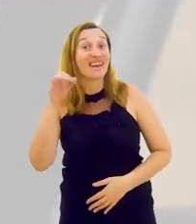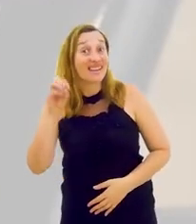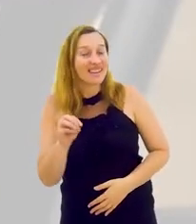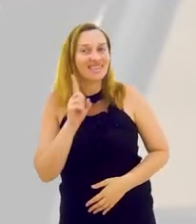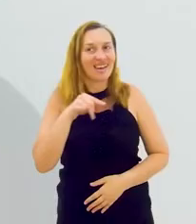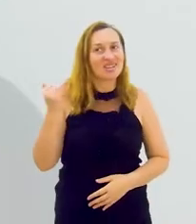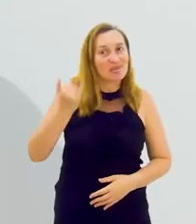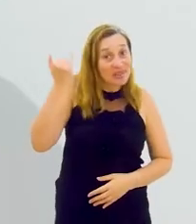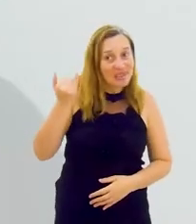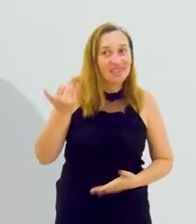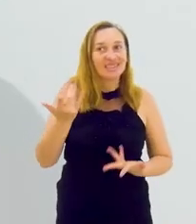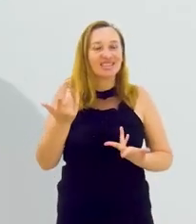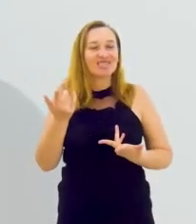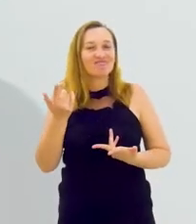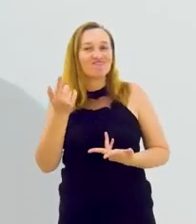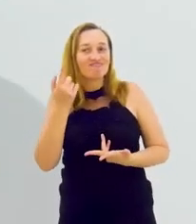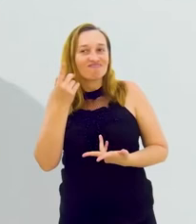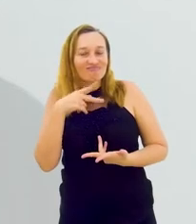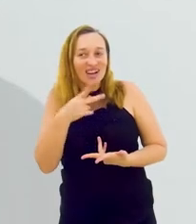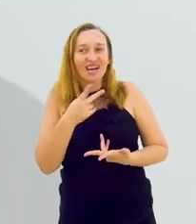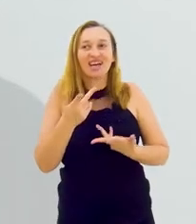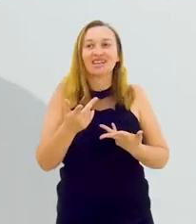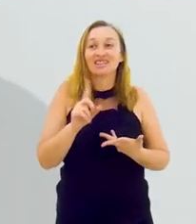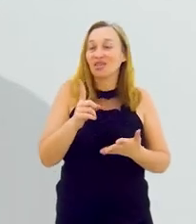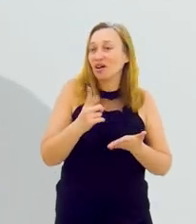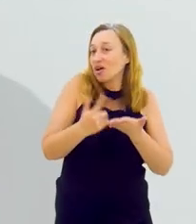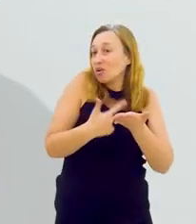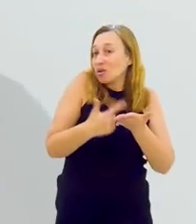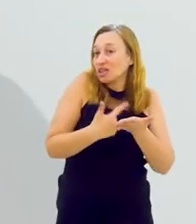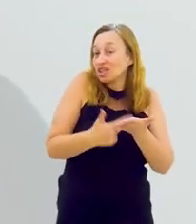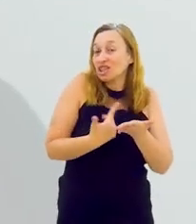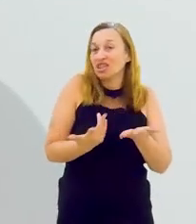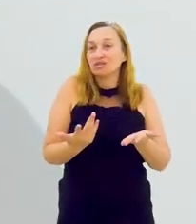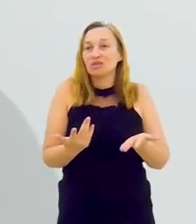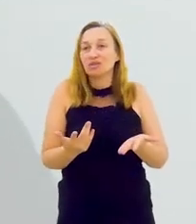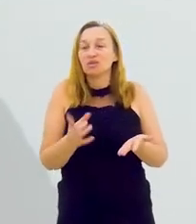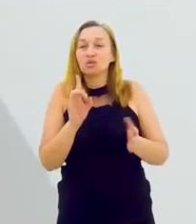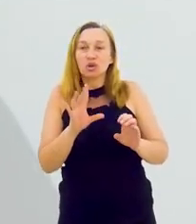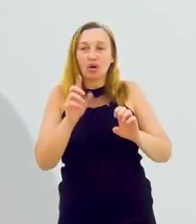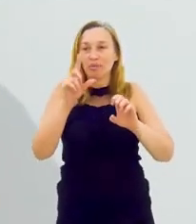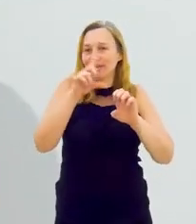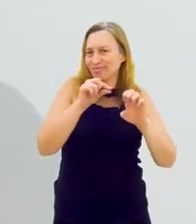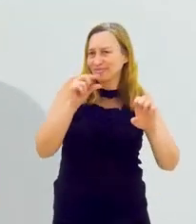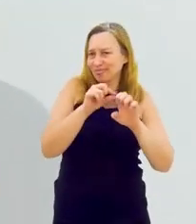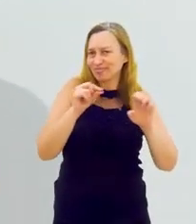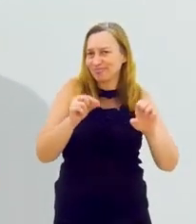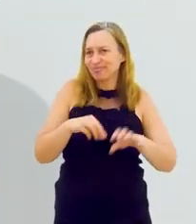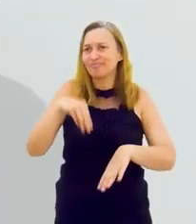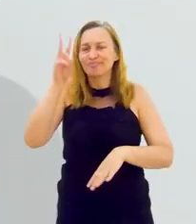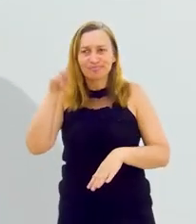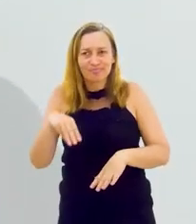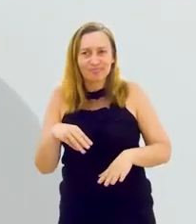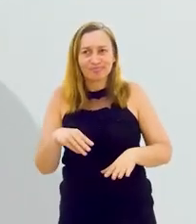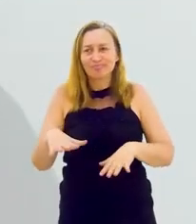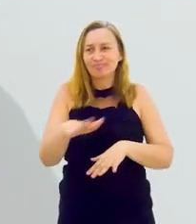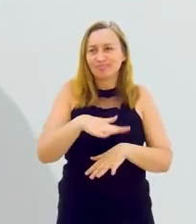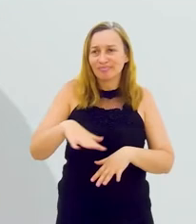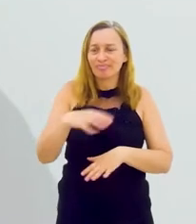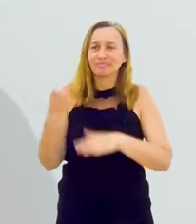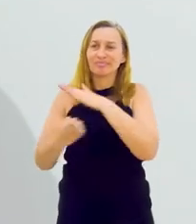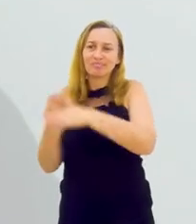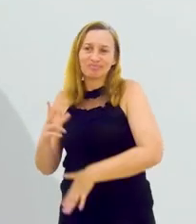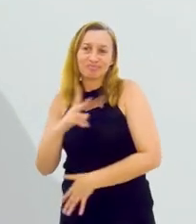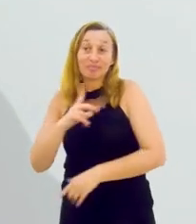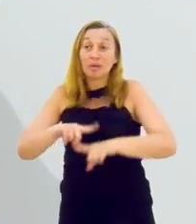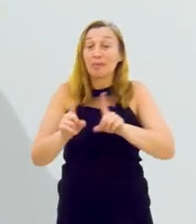Renato, isso é muito importante a gente ressaltar, né? Esse não é um livro apenas para empreendedores, para quem está no setor privado, mas